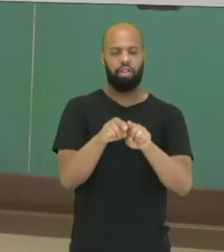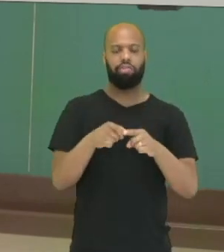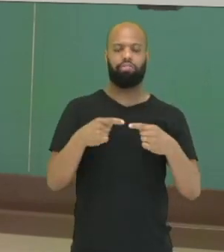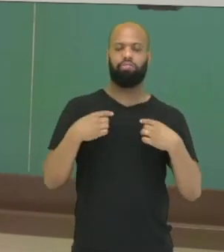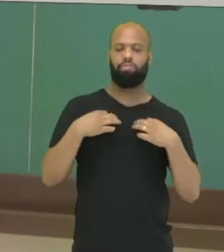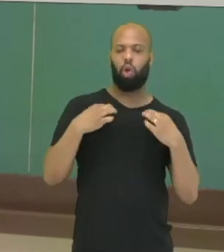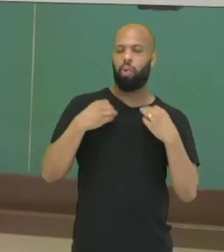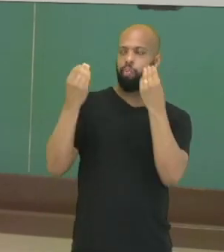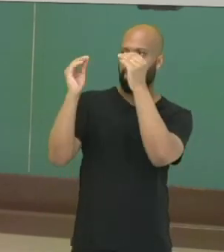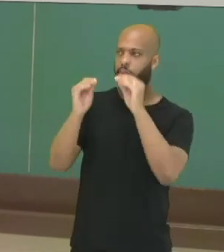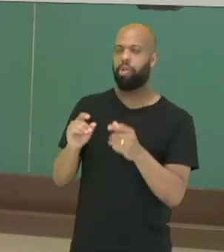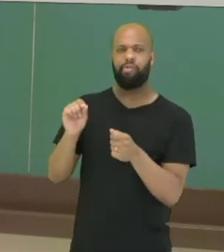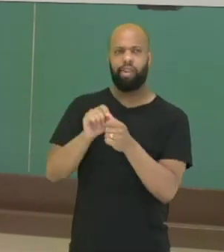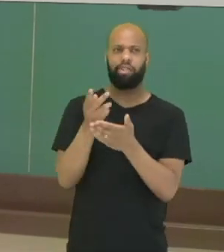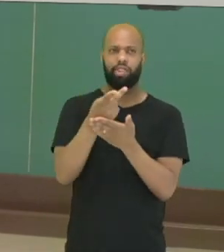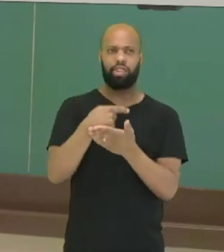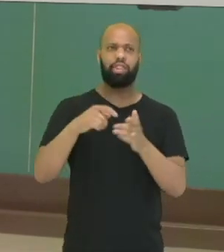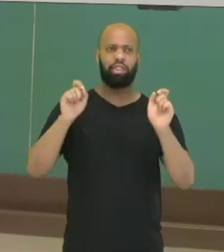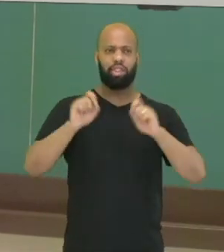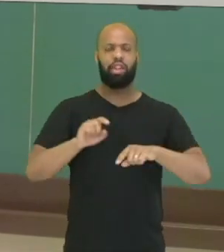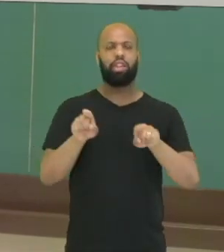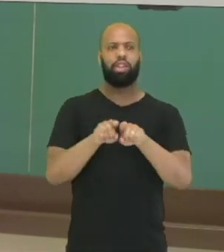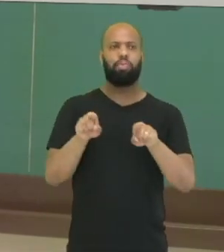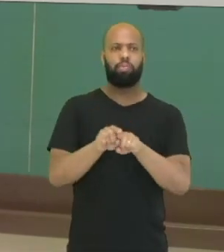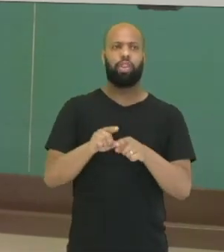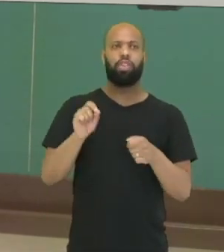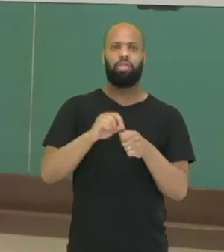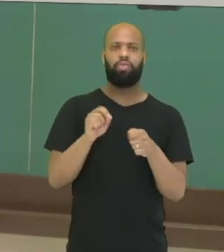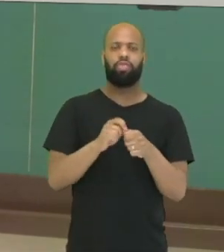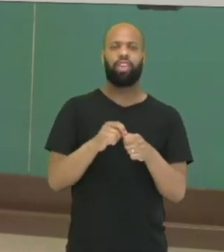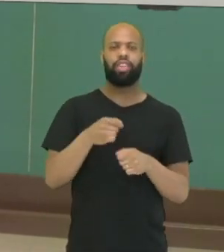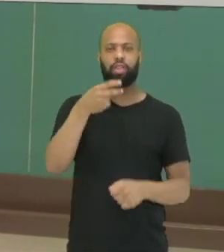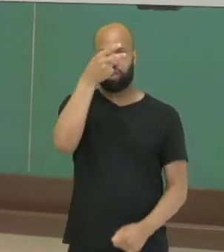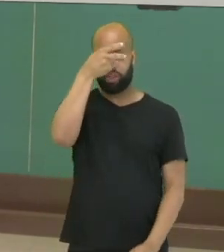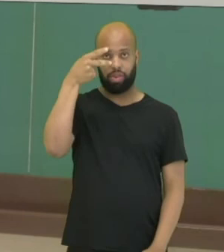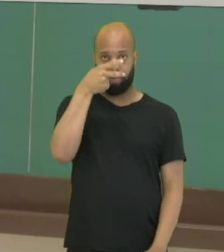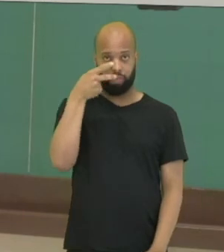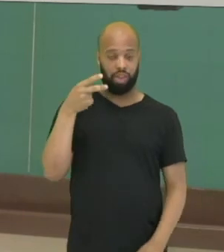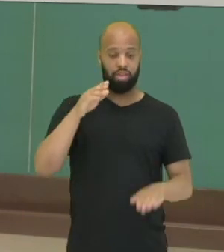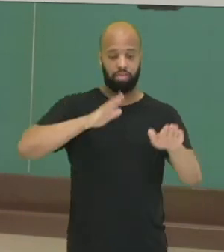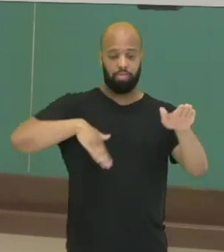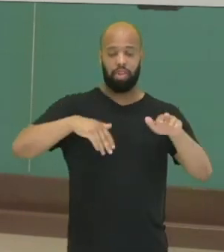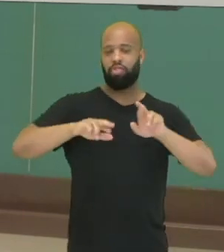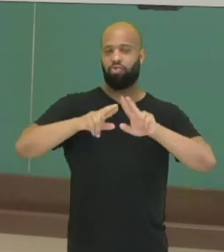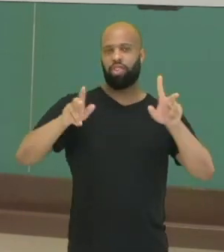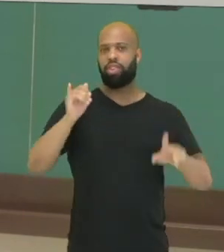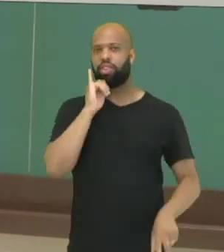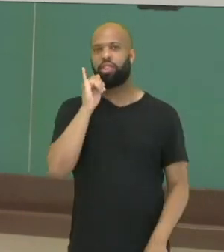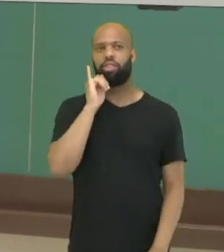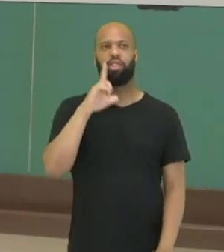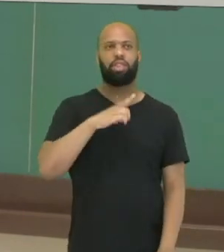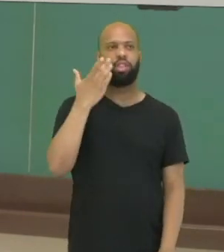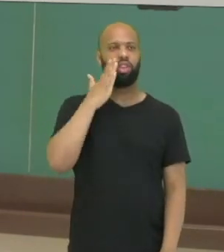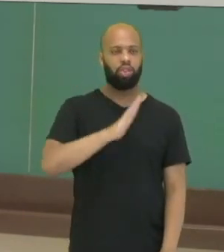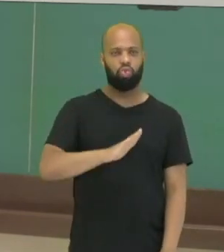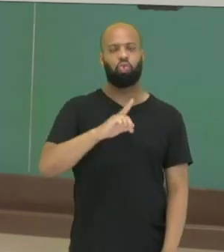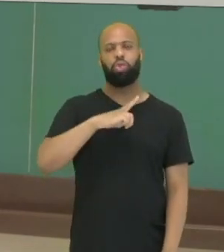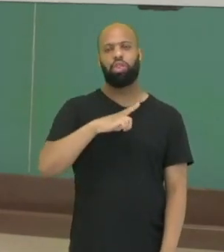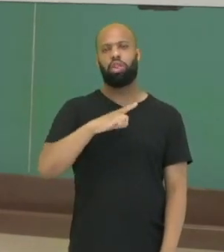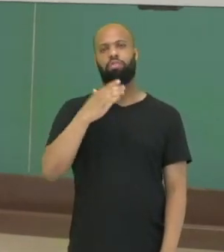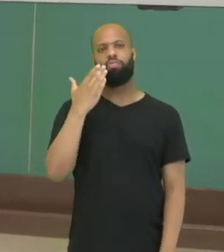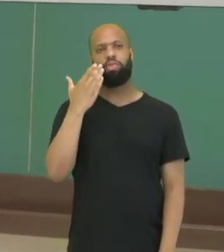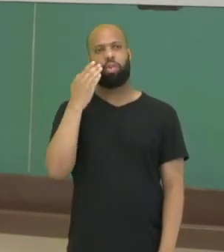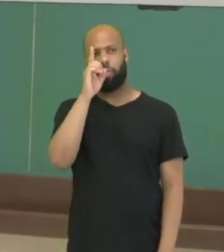do meu caderno. Experimenta fazer. Desenha 5 tipos de maiô diferente. Um azul, um vermelho, um amarelo, um